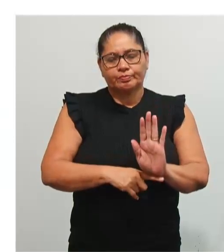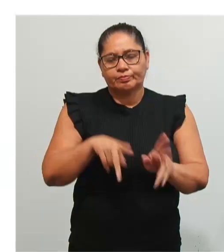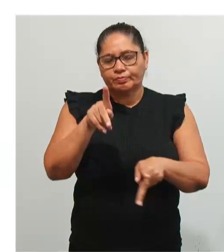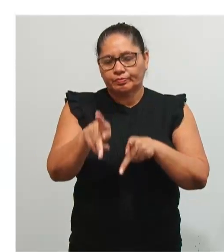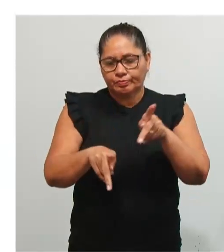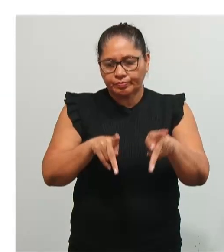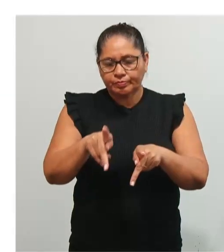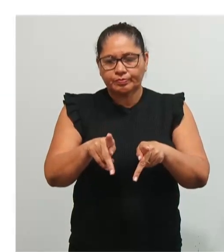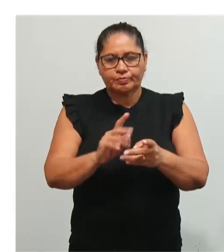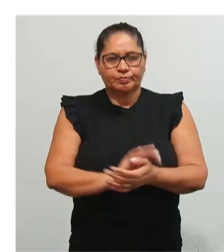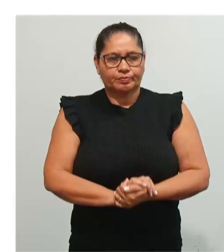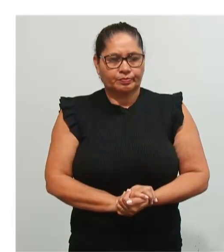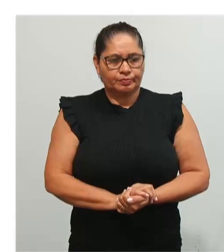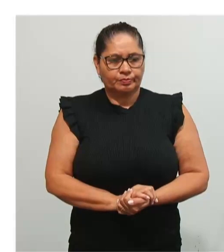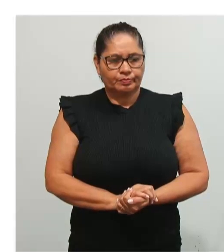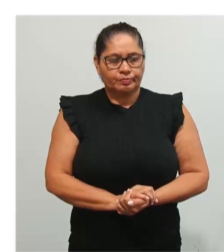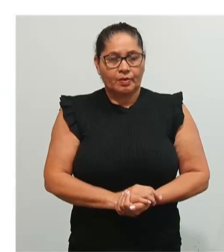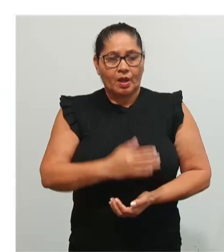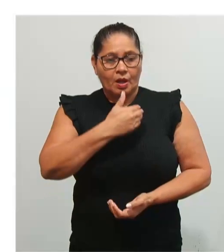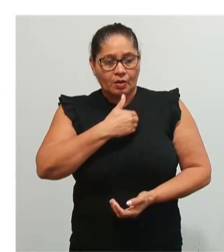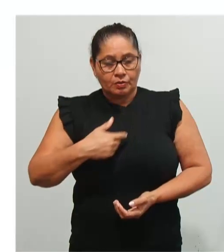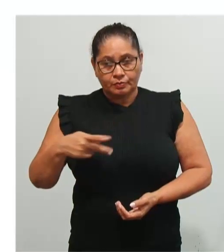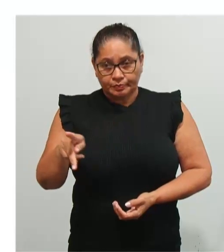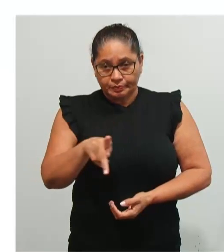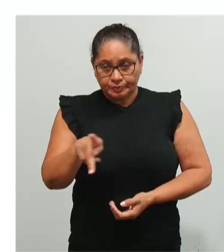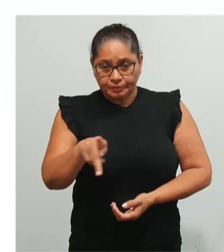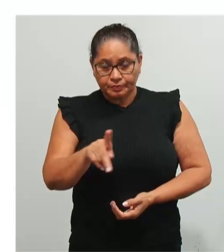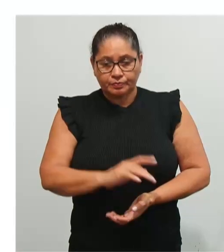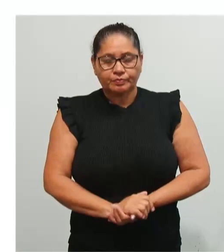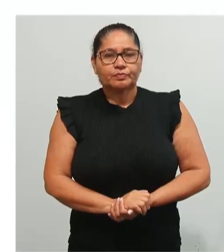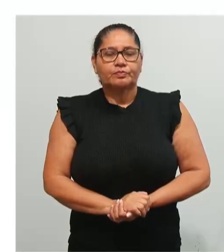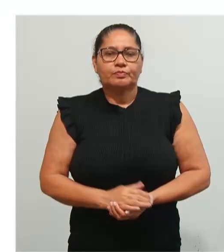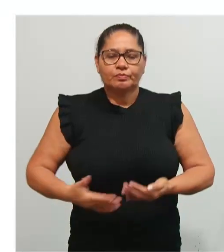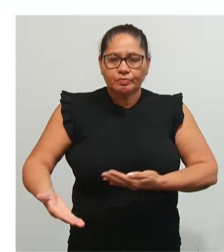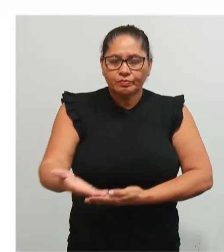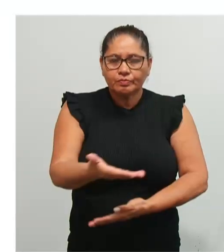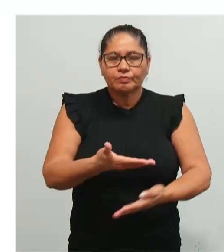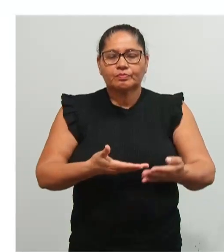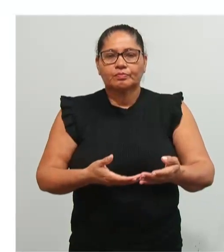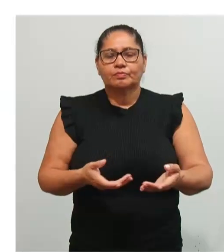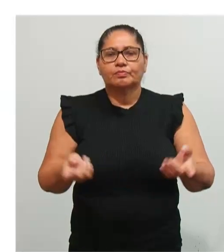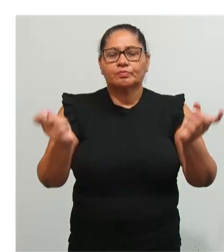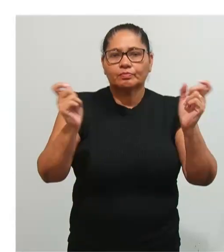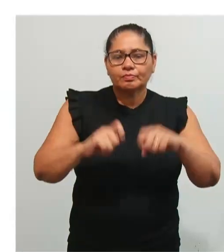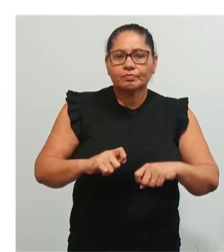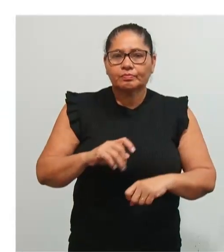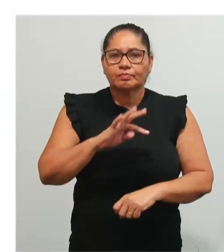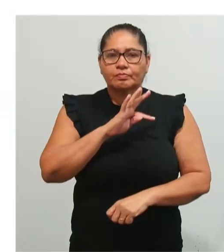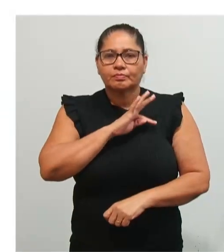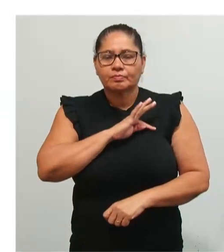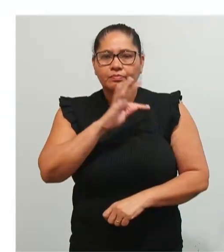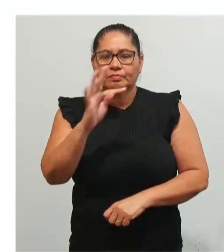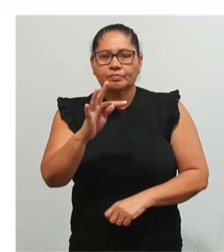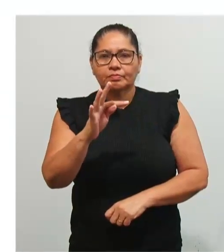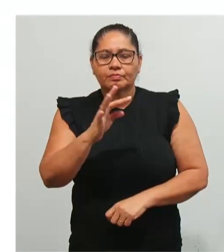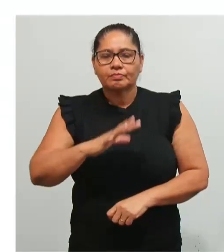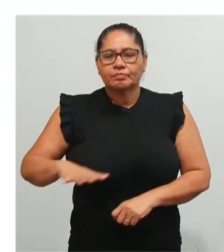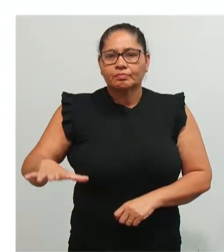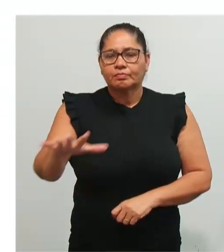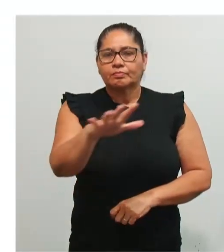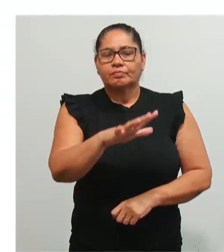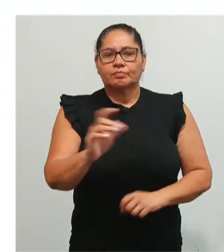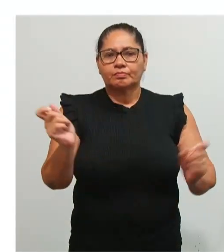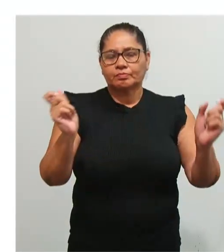população. A governança pública relaciona-se com a competência técnica, que abrange as